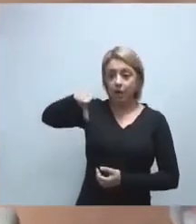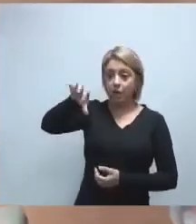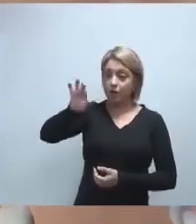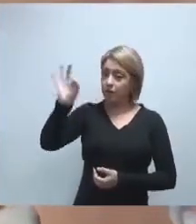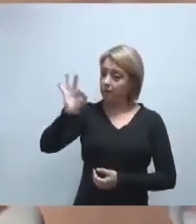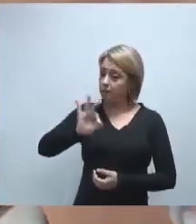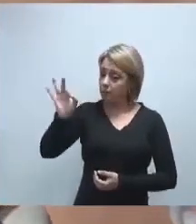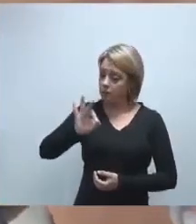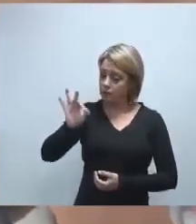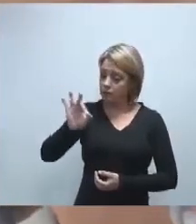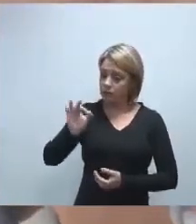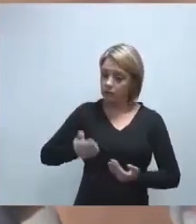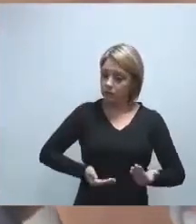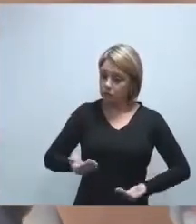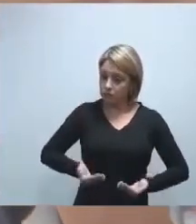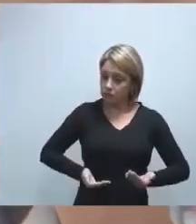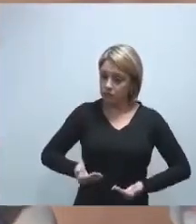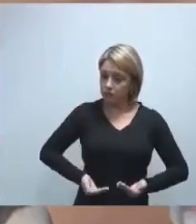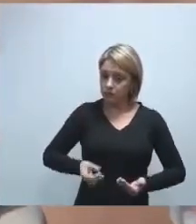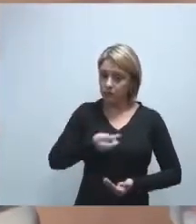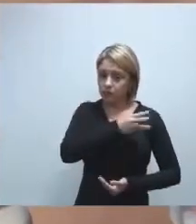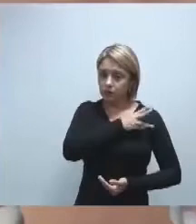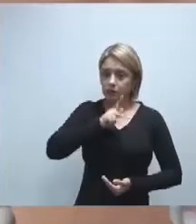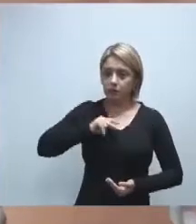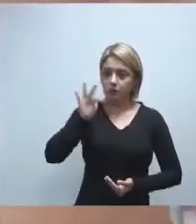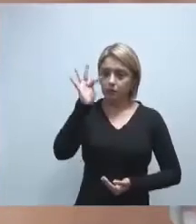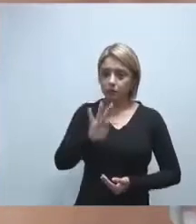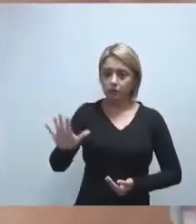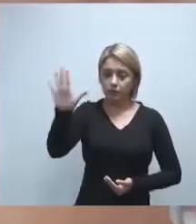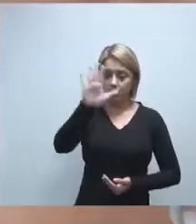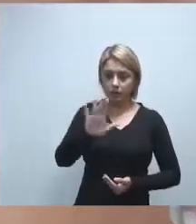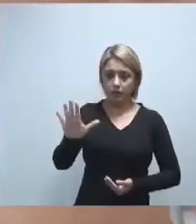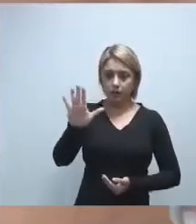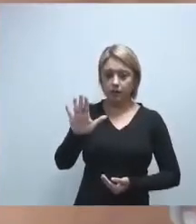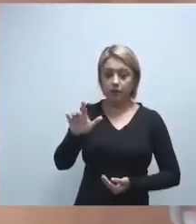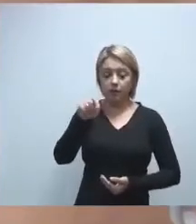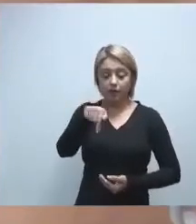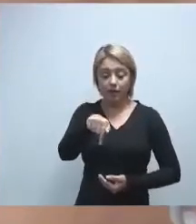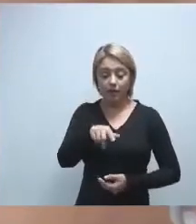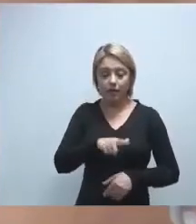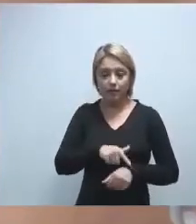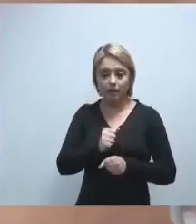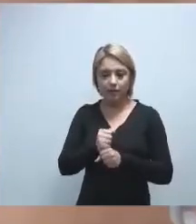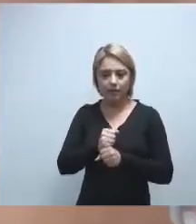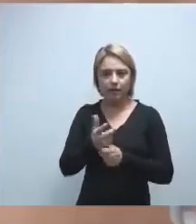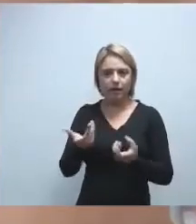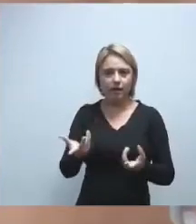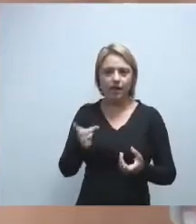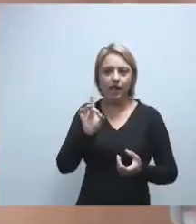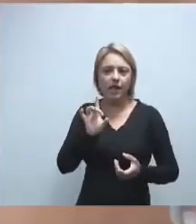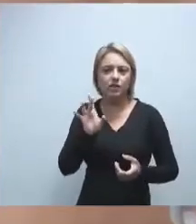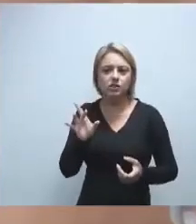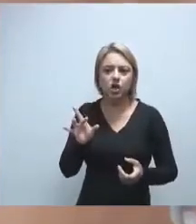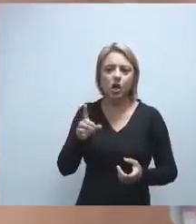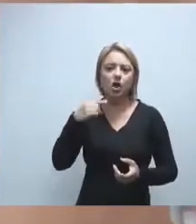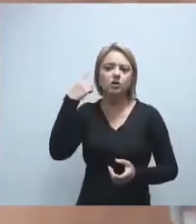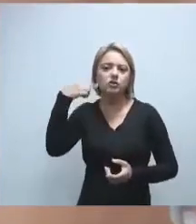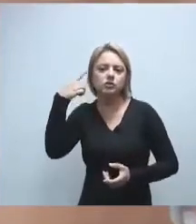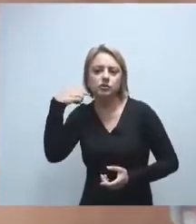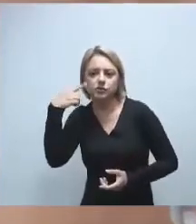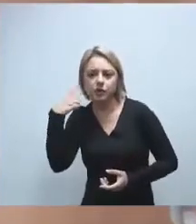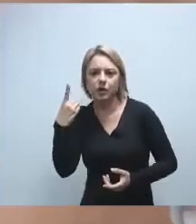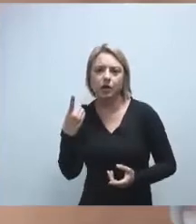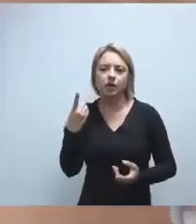por cento dos serviços do ministério público federal nesta época era advocacia